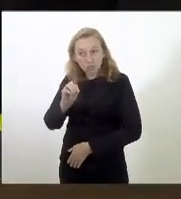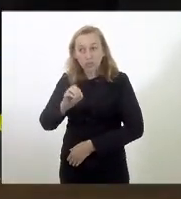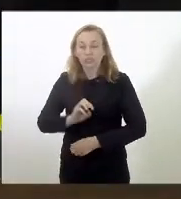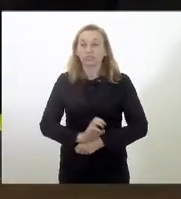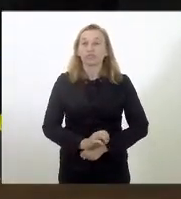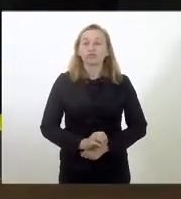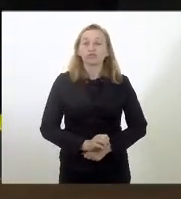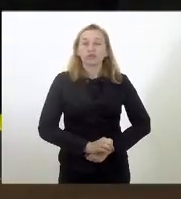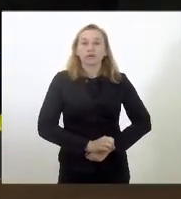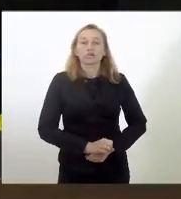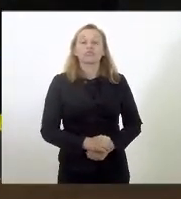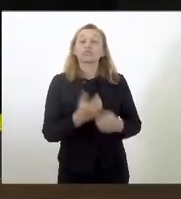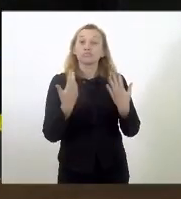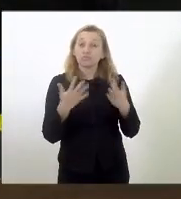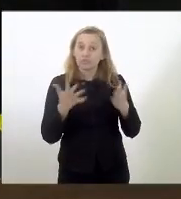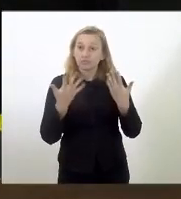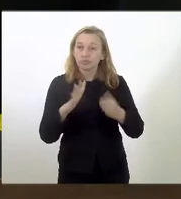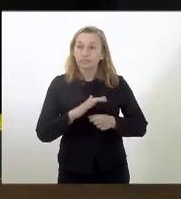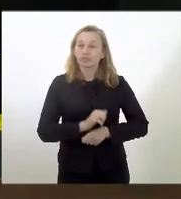Saudar